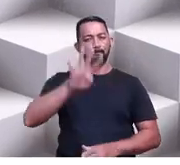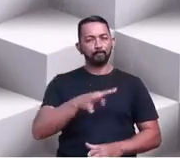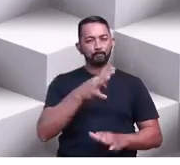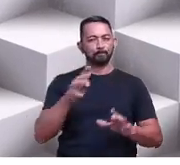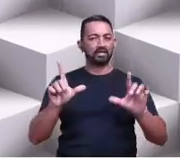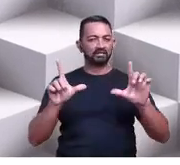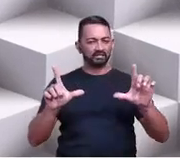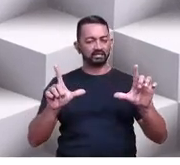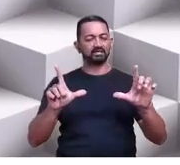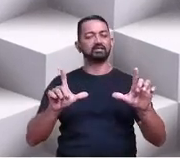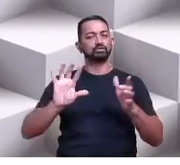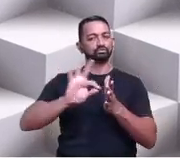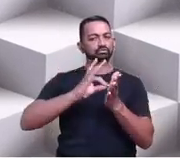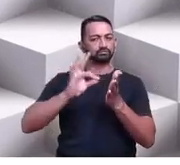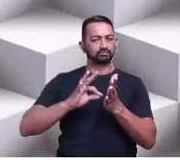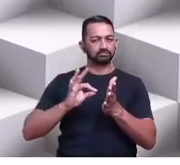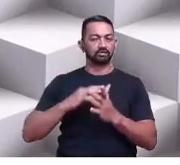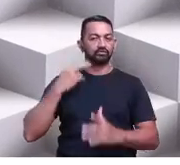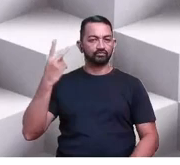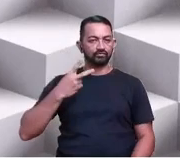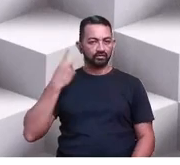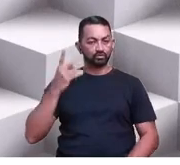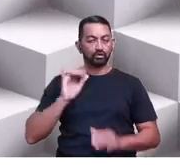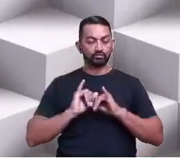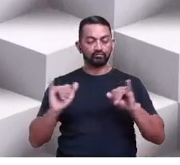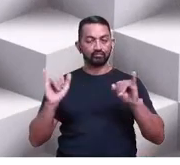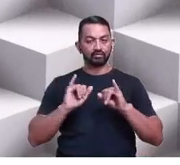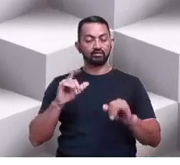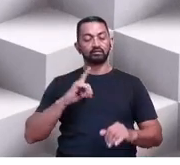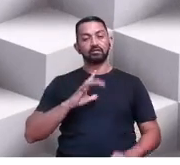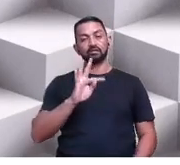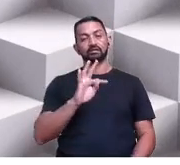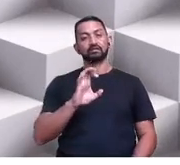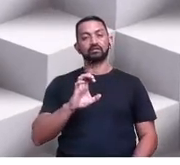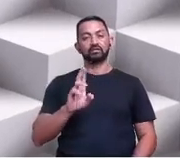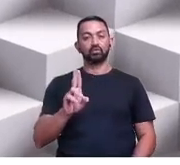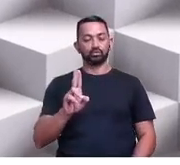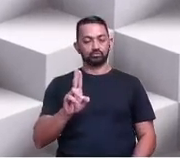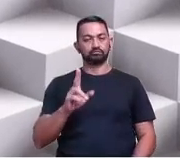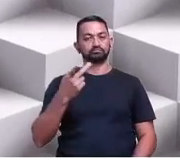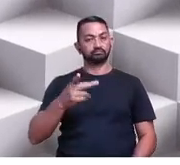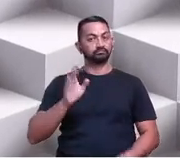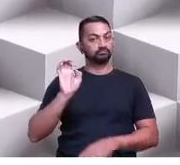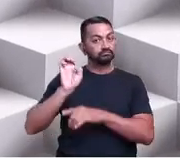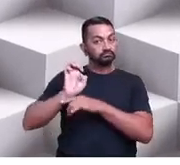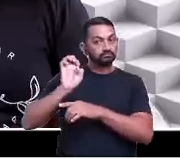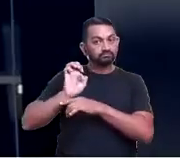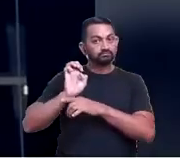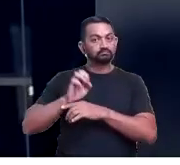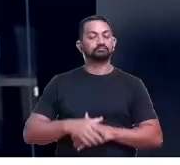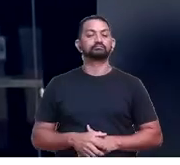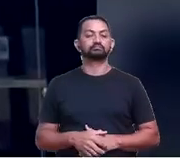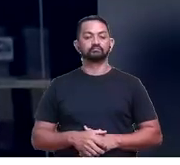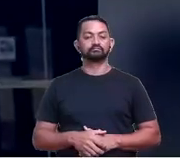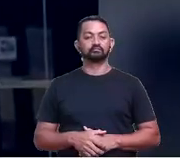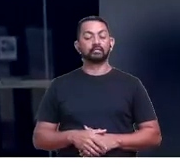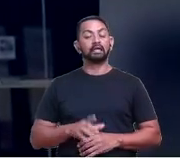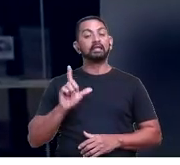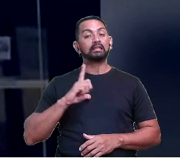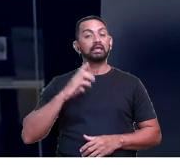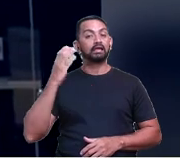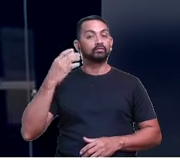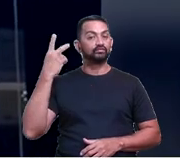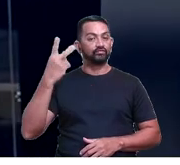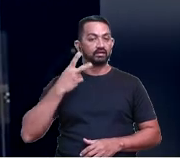planilha com os dados cadastrais dos vereadores. Essa informação ela veio do Tribunal de Contas aqui do Estado do Maranhão. E a